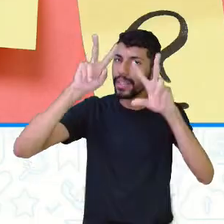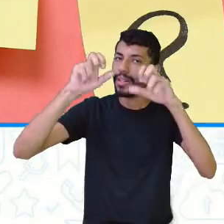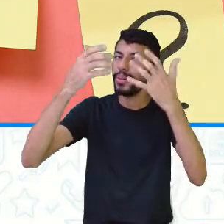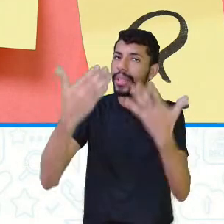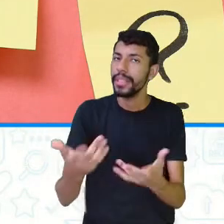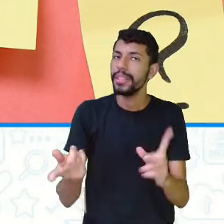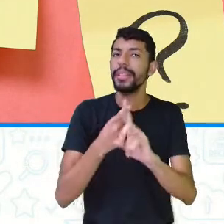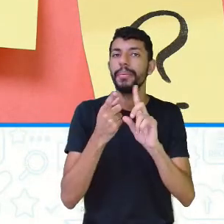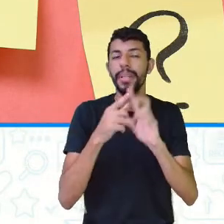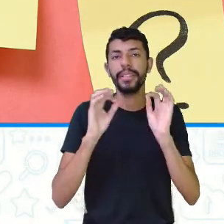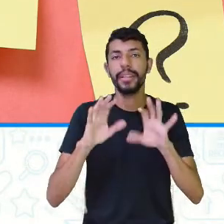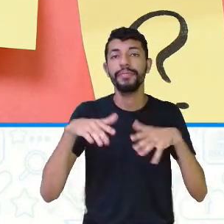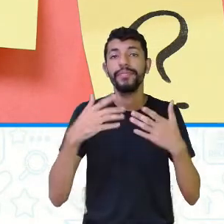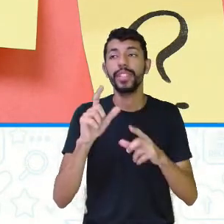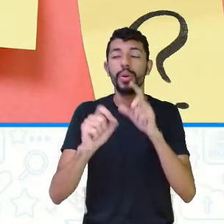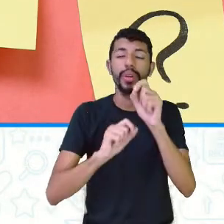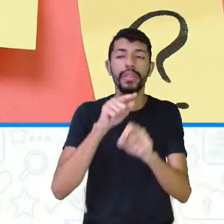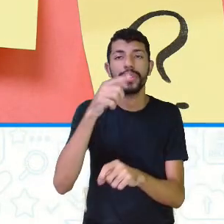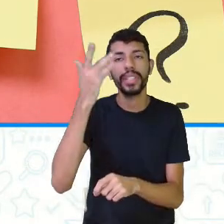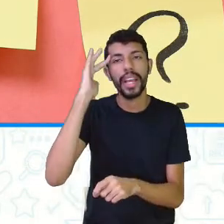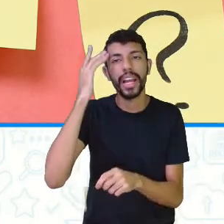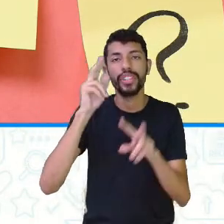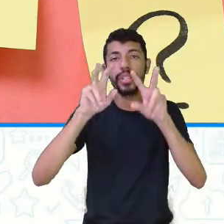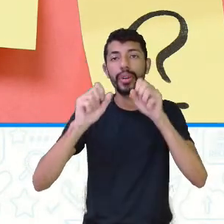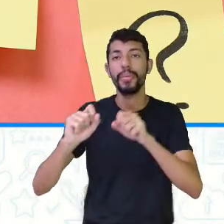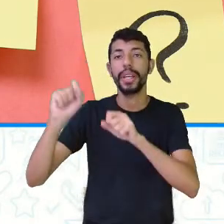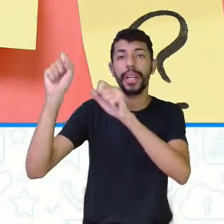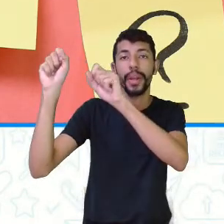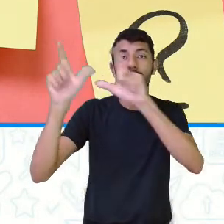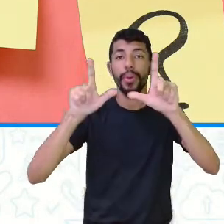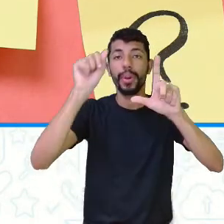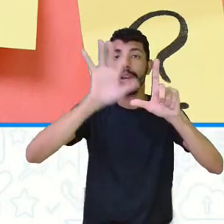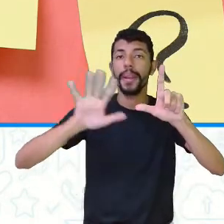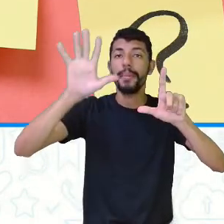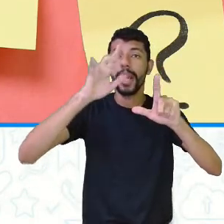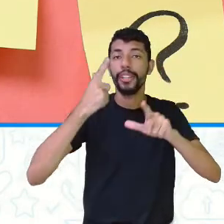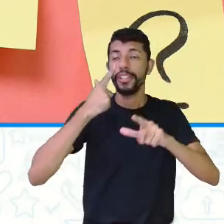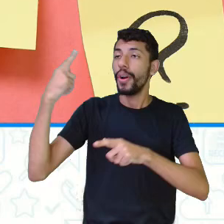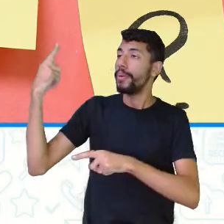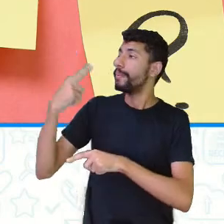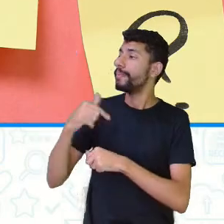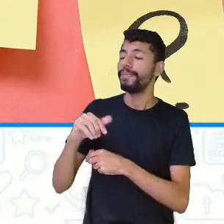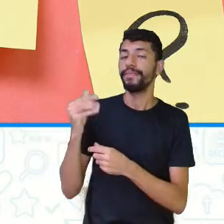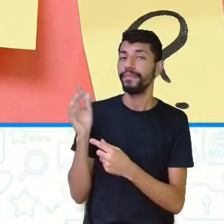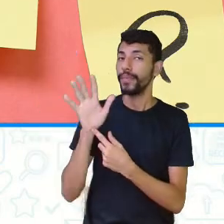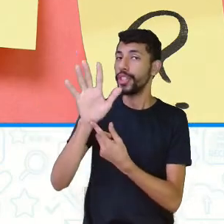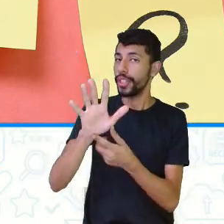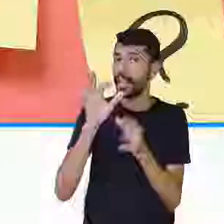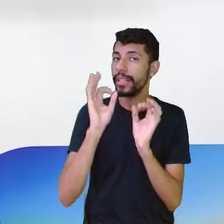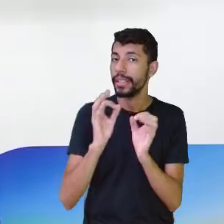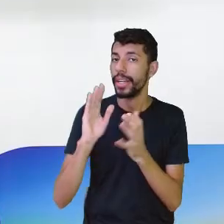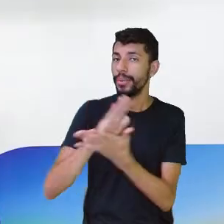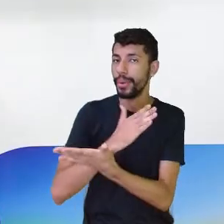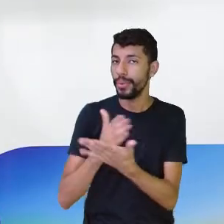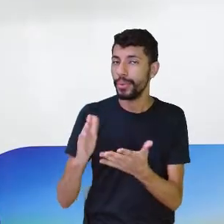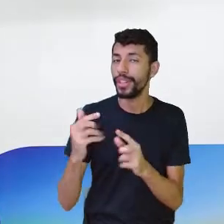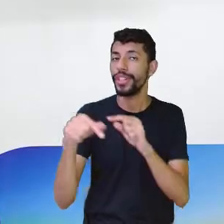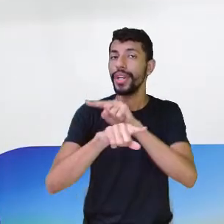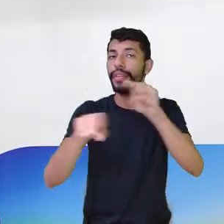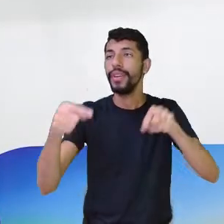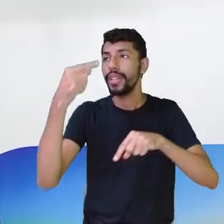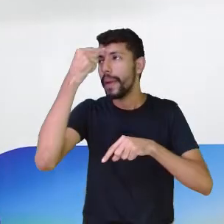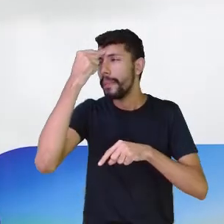você acha dessas imagens? Então eu vou colocar para a gente aí algumas imagens. E aí vocês